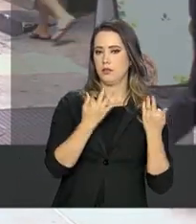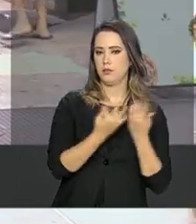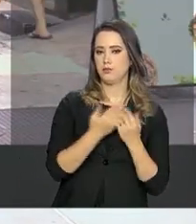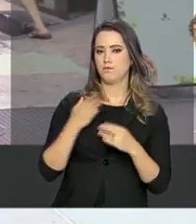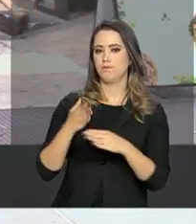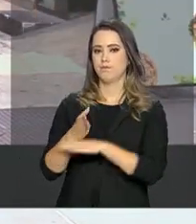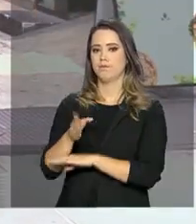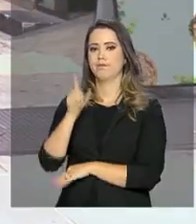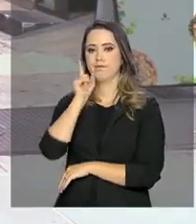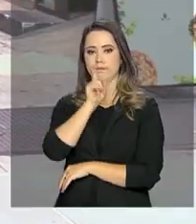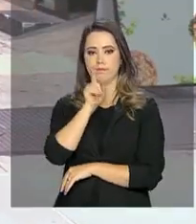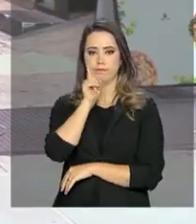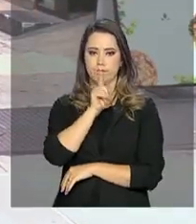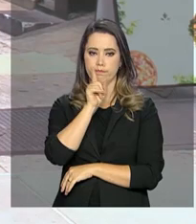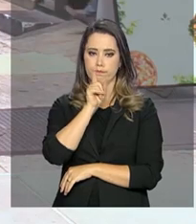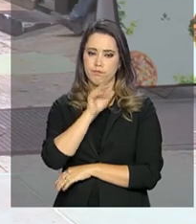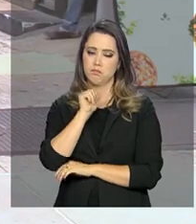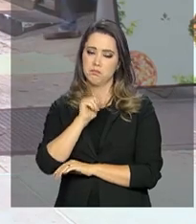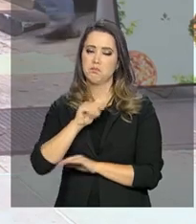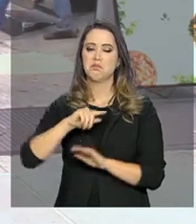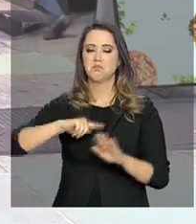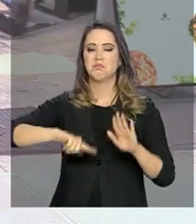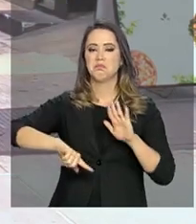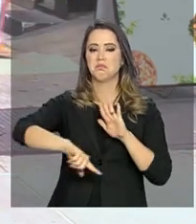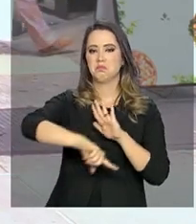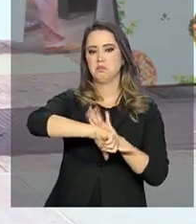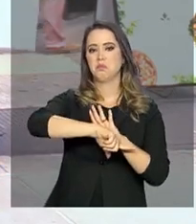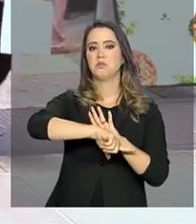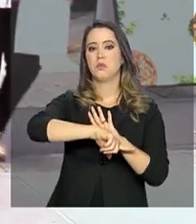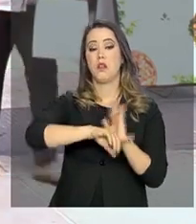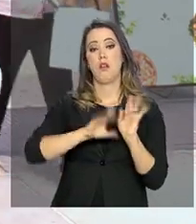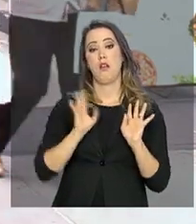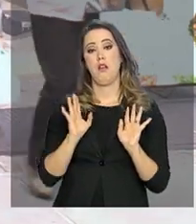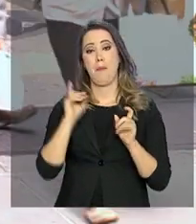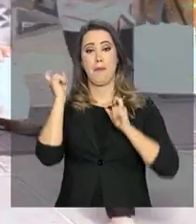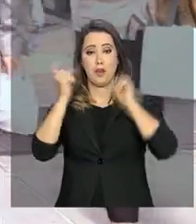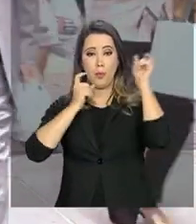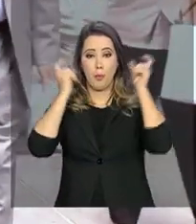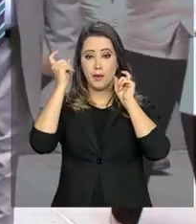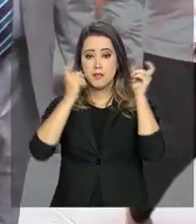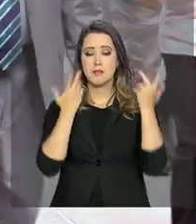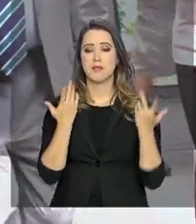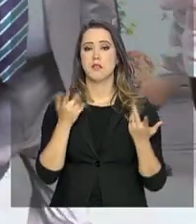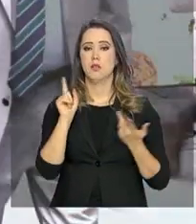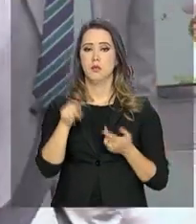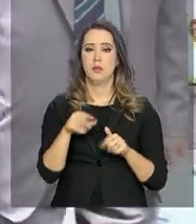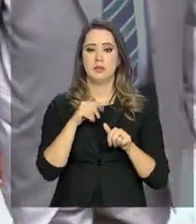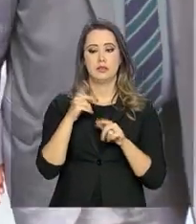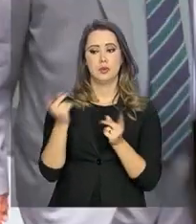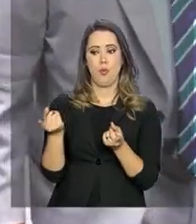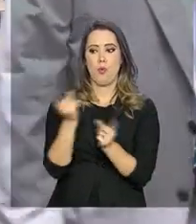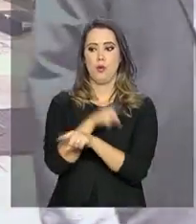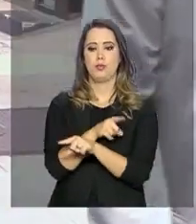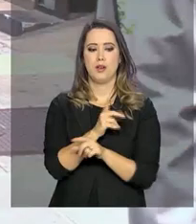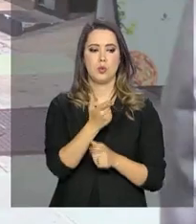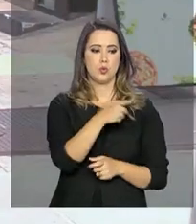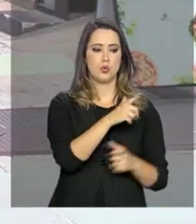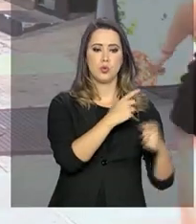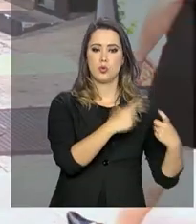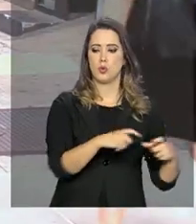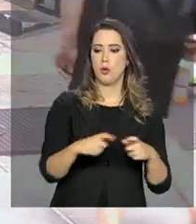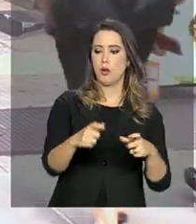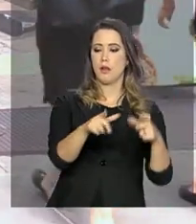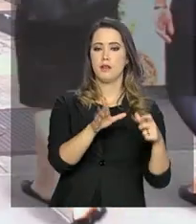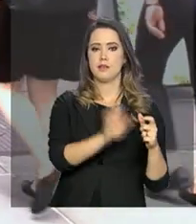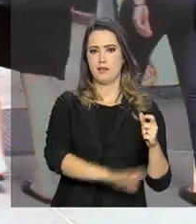norte-americana supostamente de maneira ilegal a preocupação do ministro é que ao contrário do abrigo onde estão a maioria dos menores